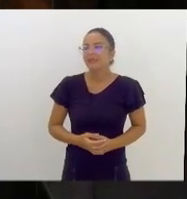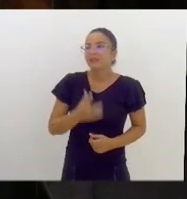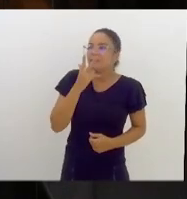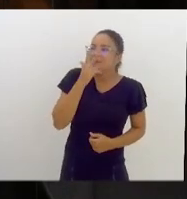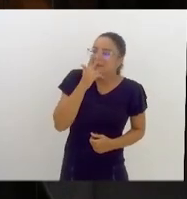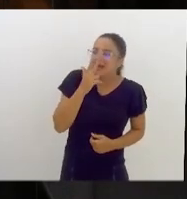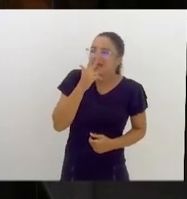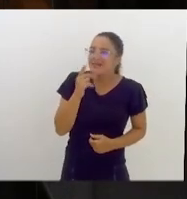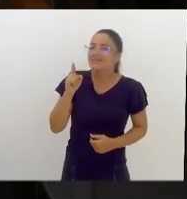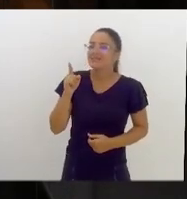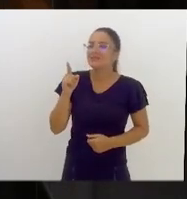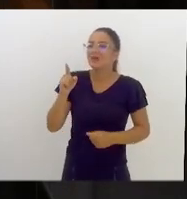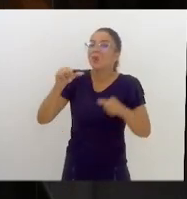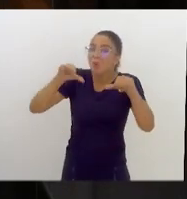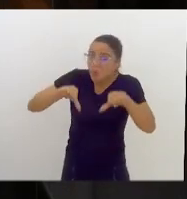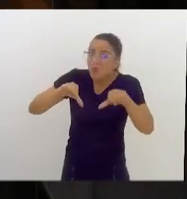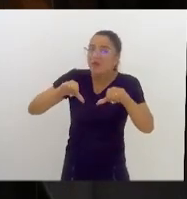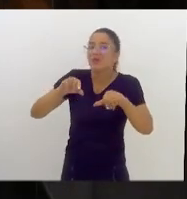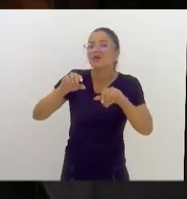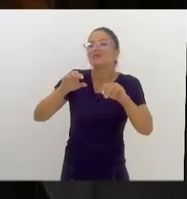de tempo a mais para morrer.